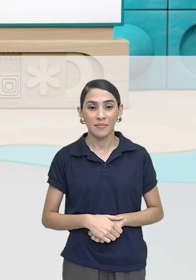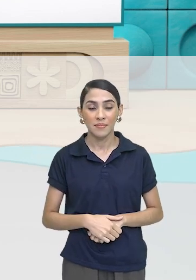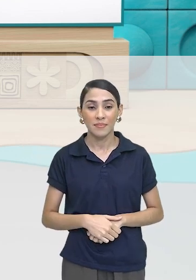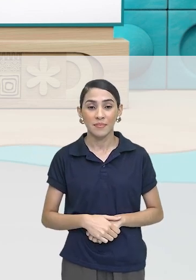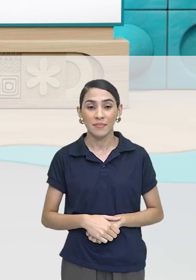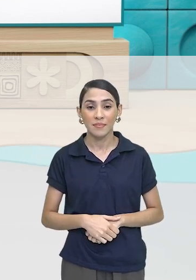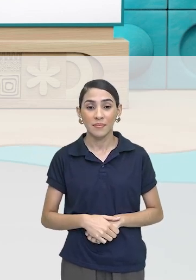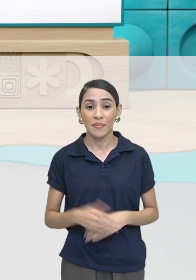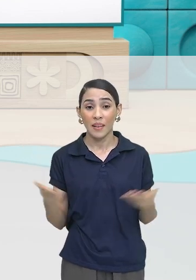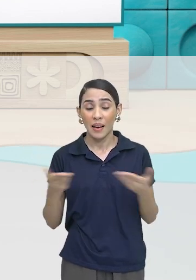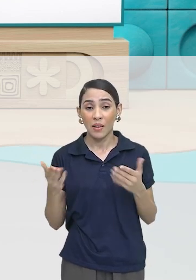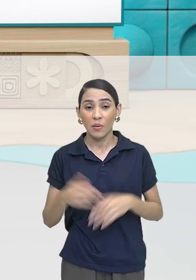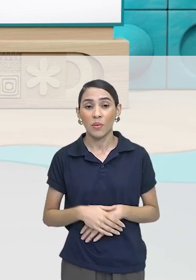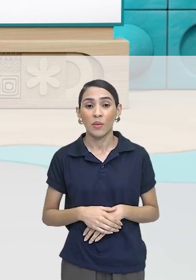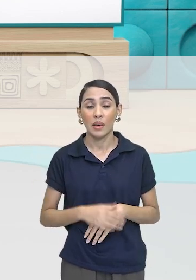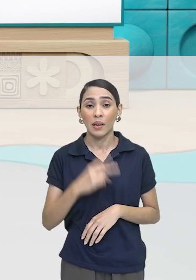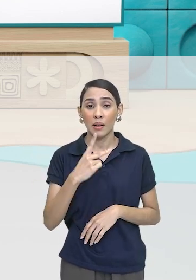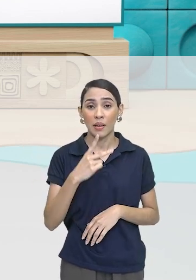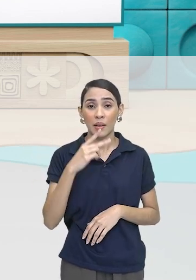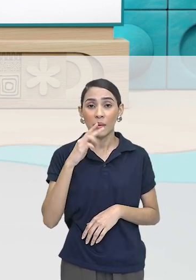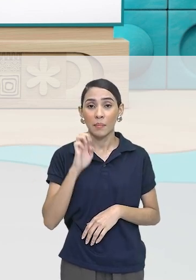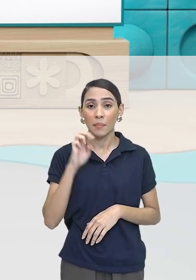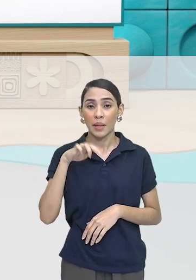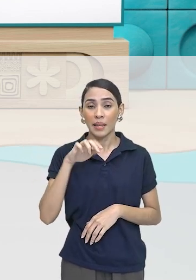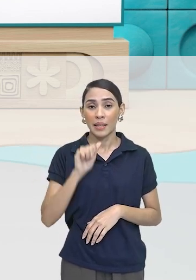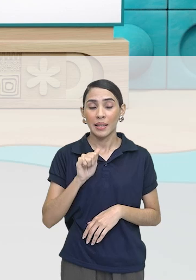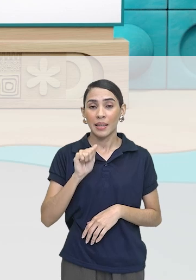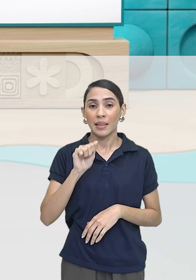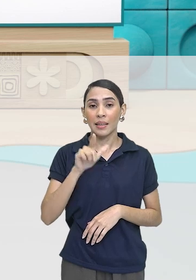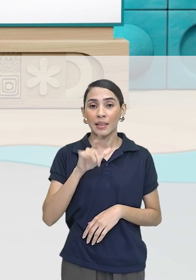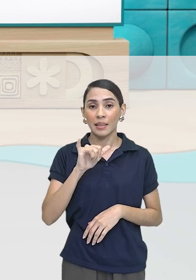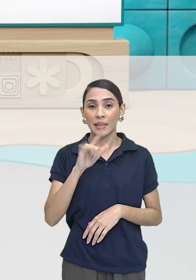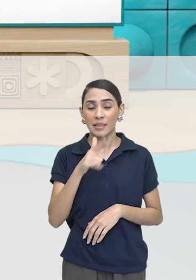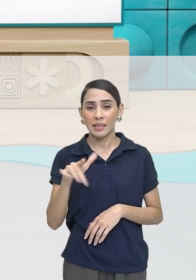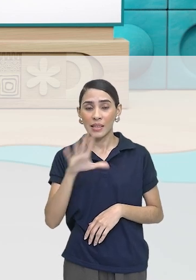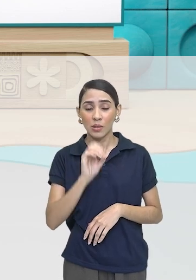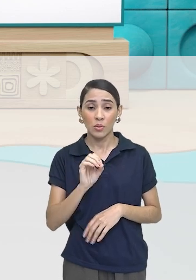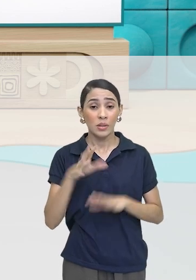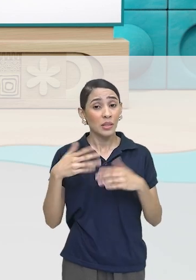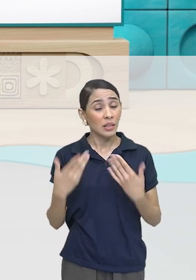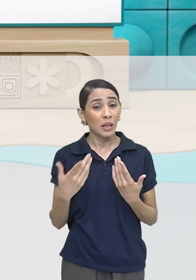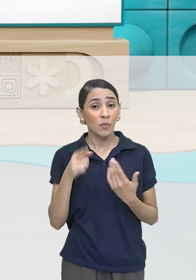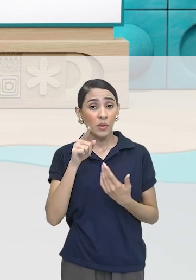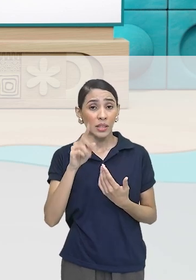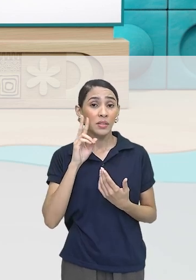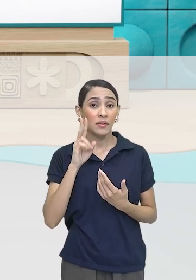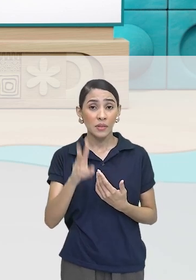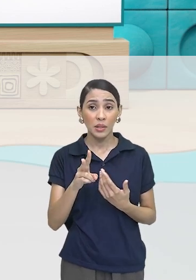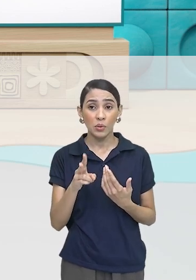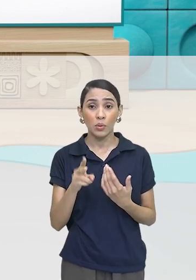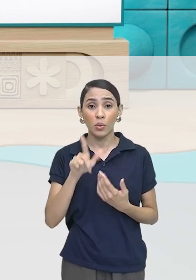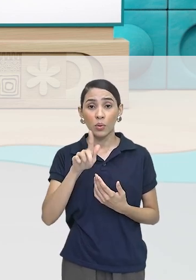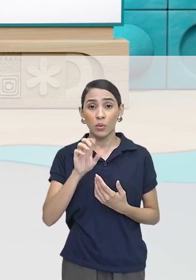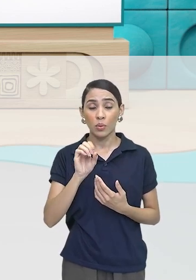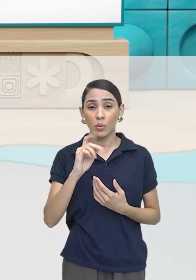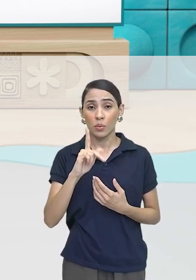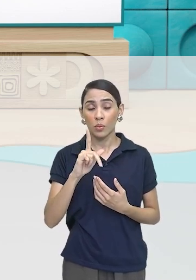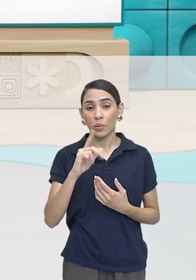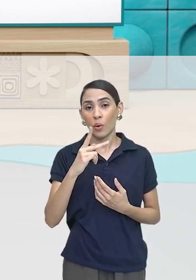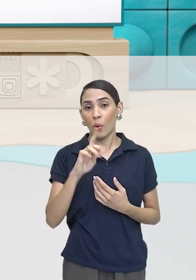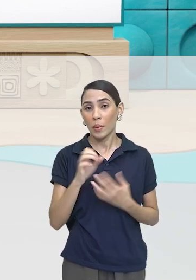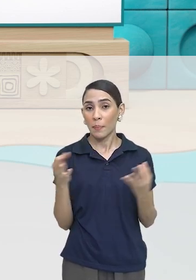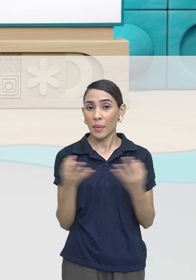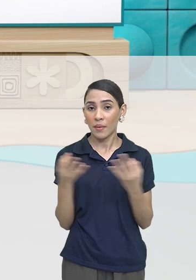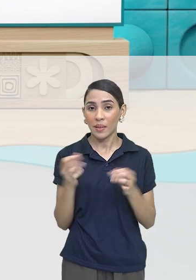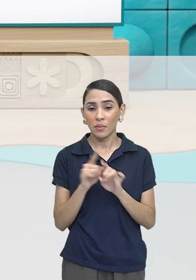Vamos ver as penalizações no Kendo. Professora, você me apresentou aí os golpes perfeitos. Mas quando